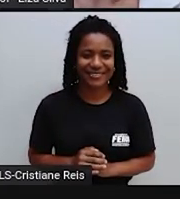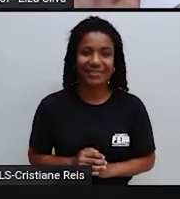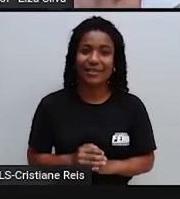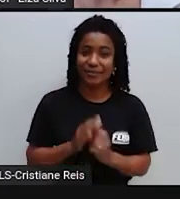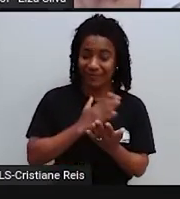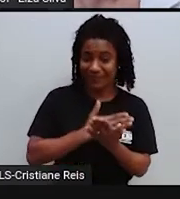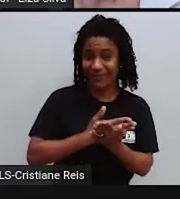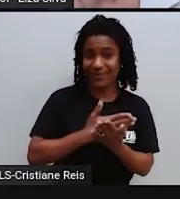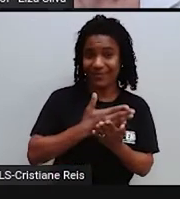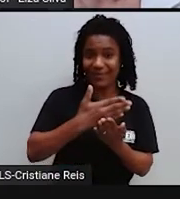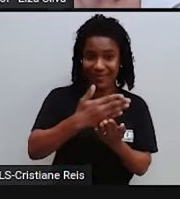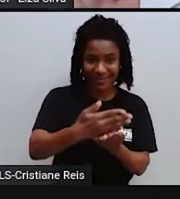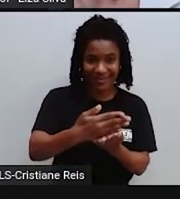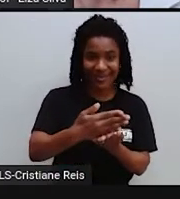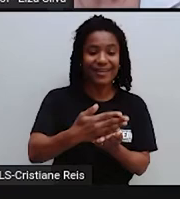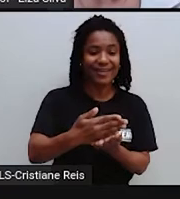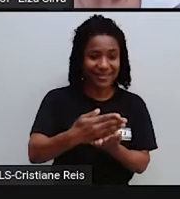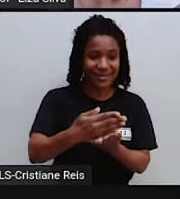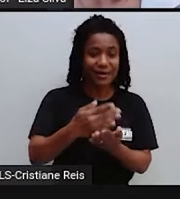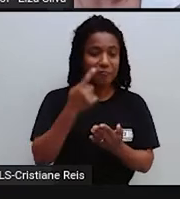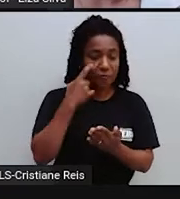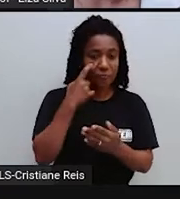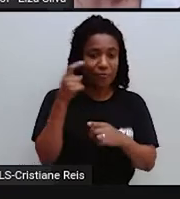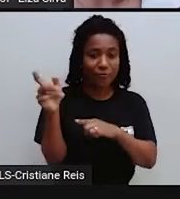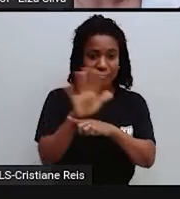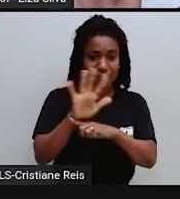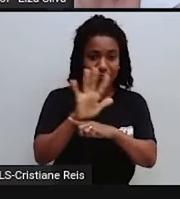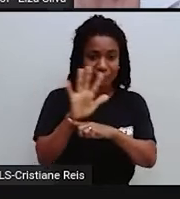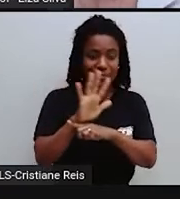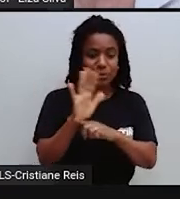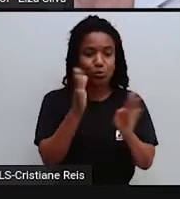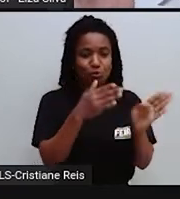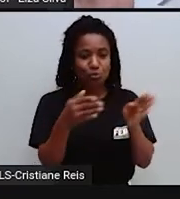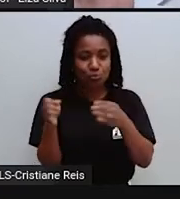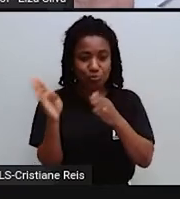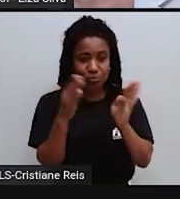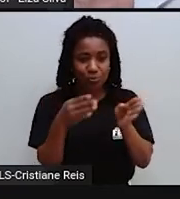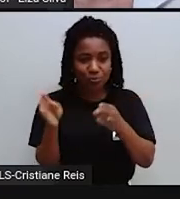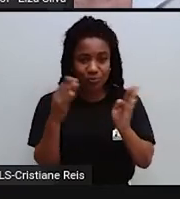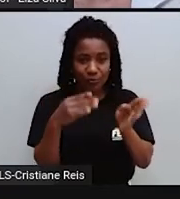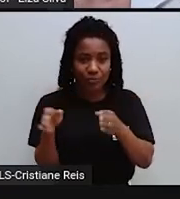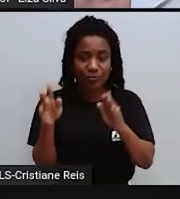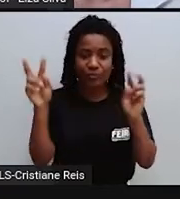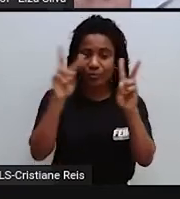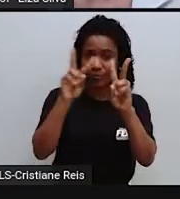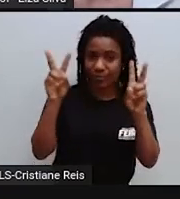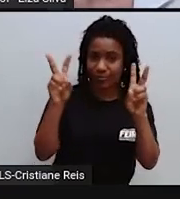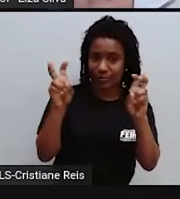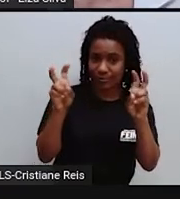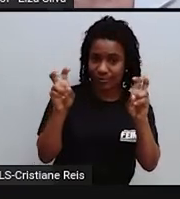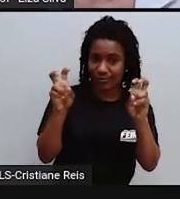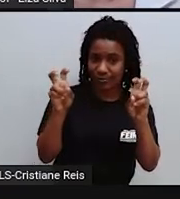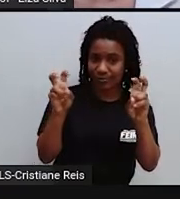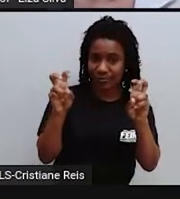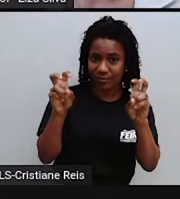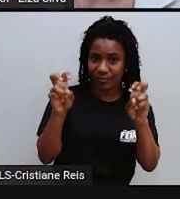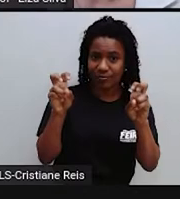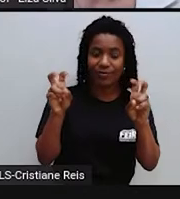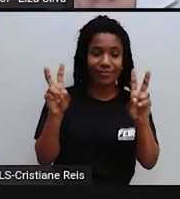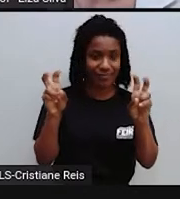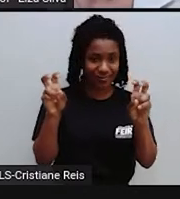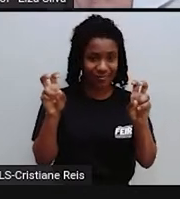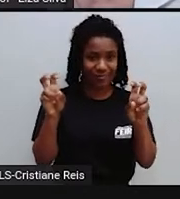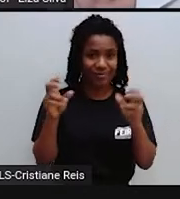Para começar, nós vamos assistir a este vídeo, cujo título é What are you